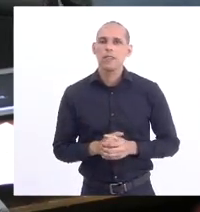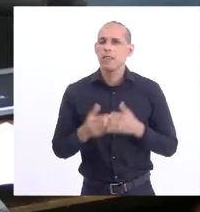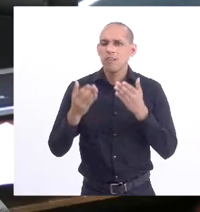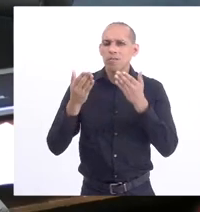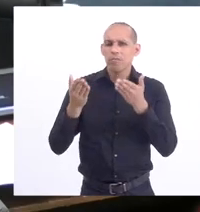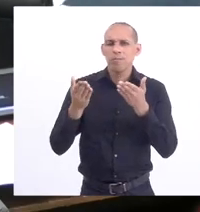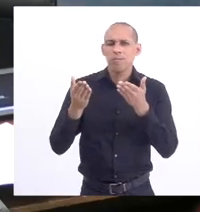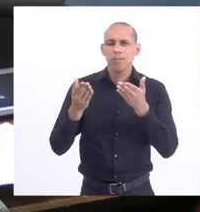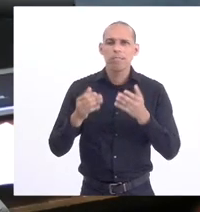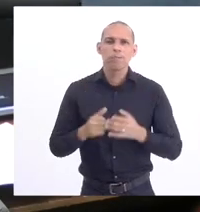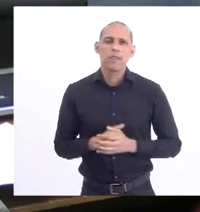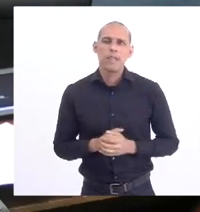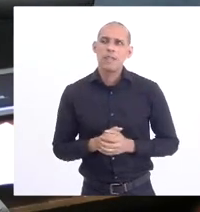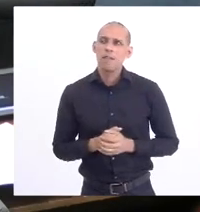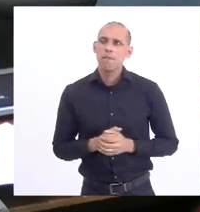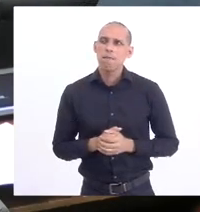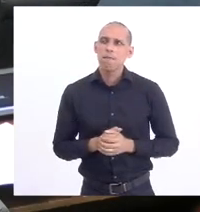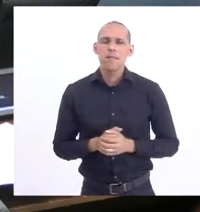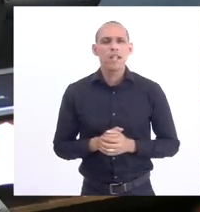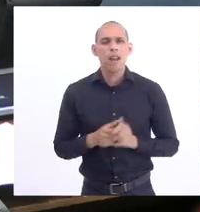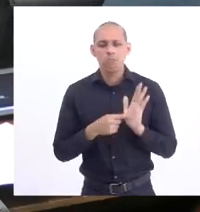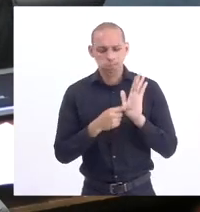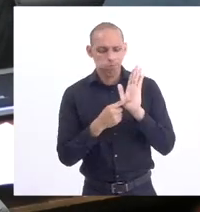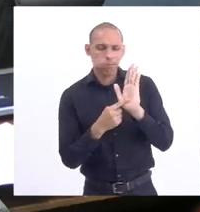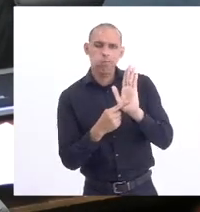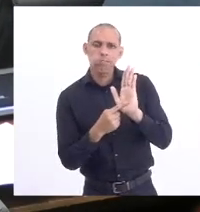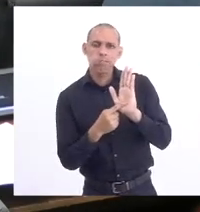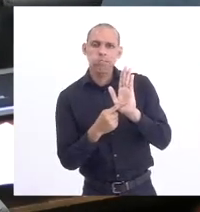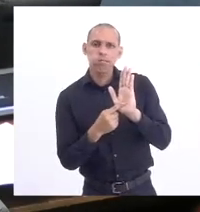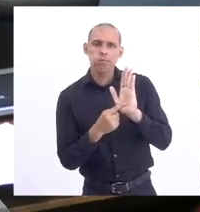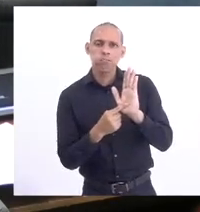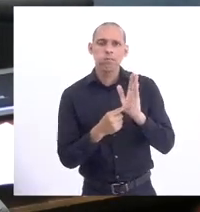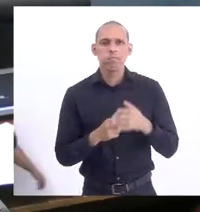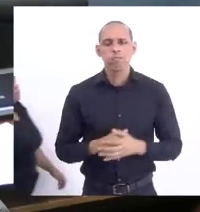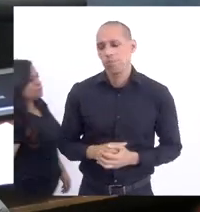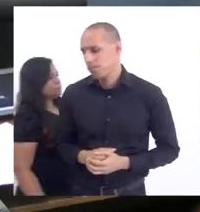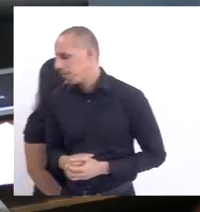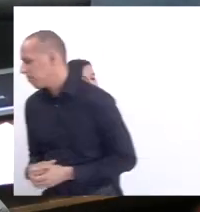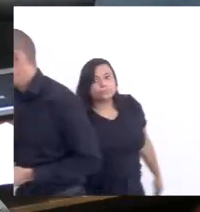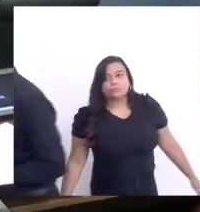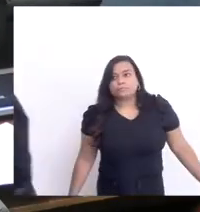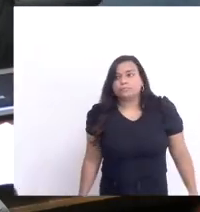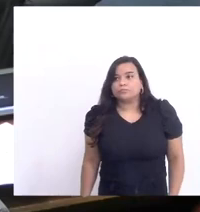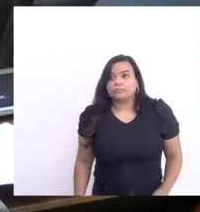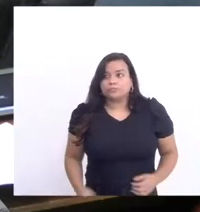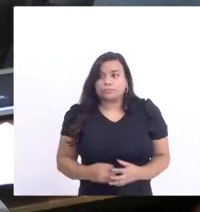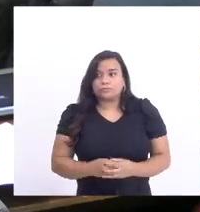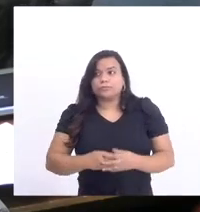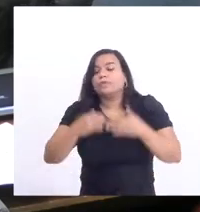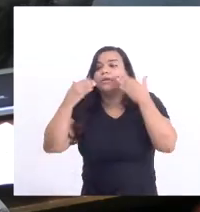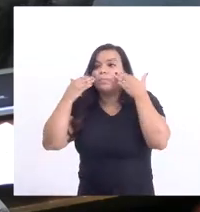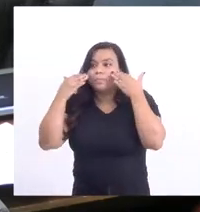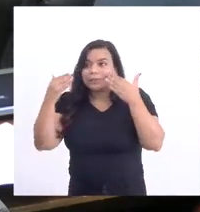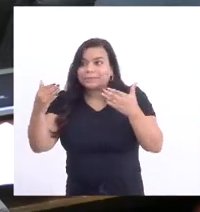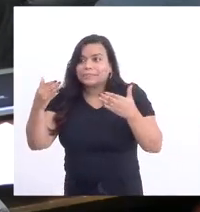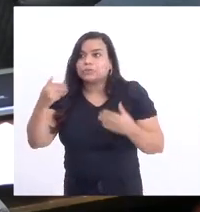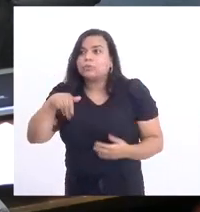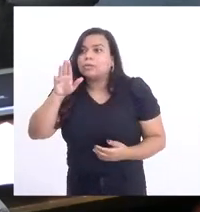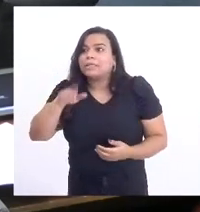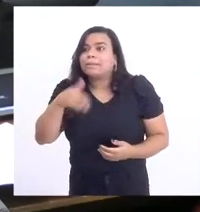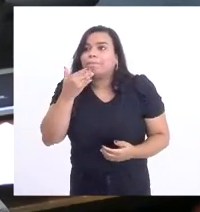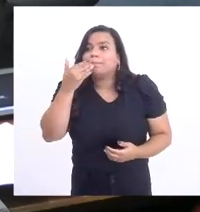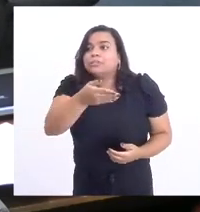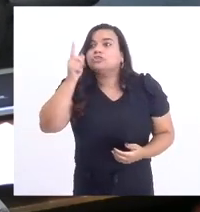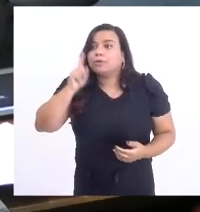lei foi apresentado a pedido dos produtores culturais, porque